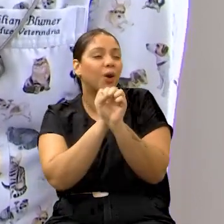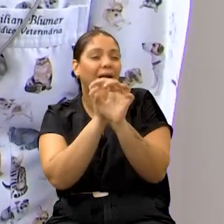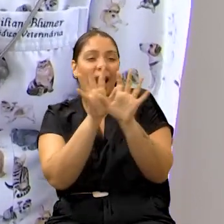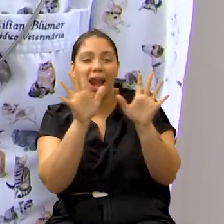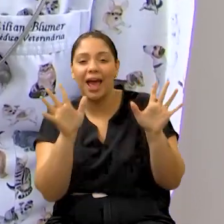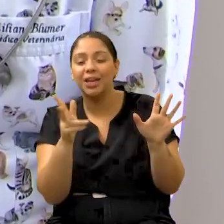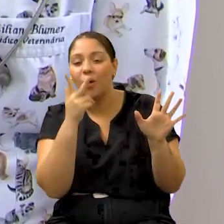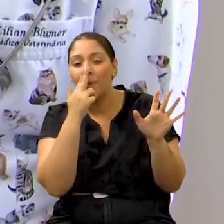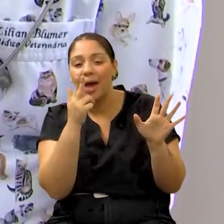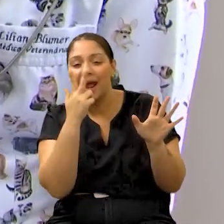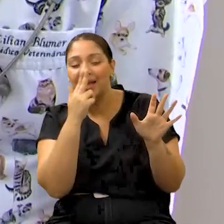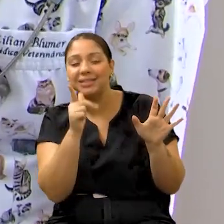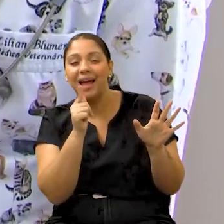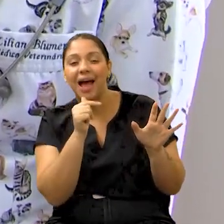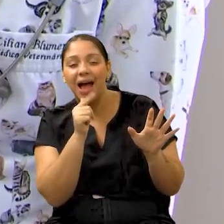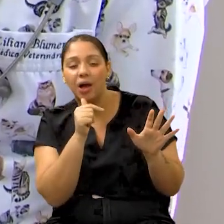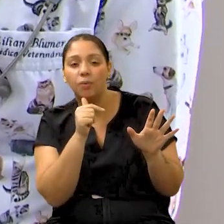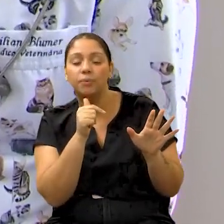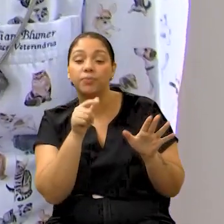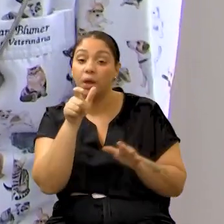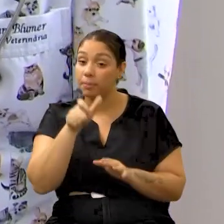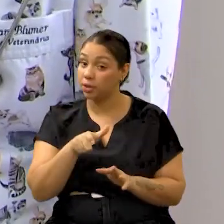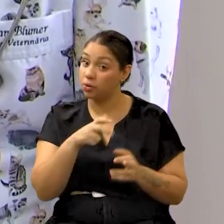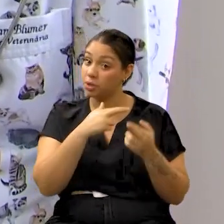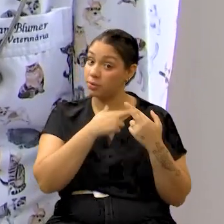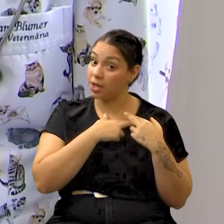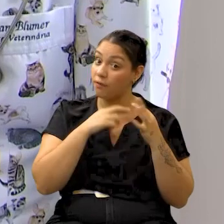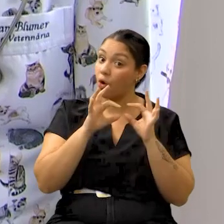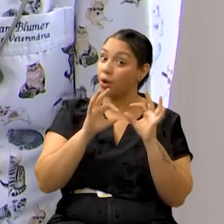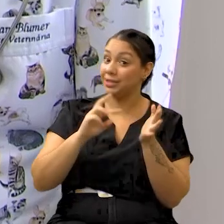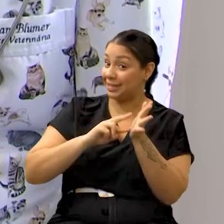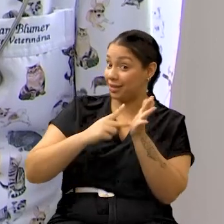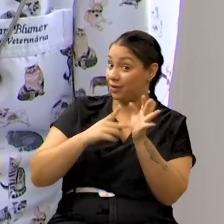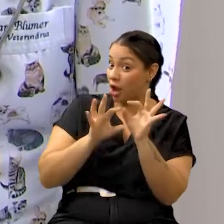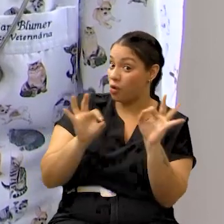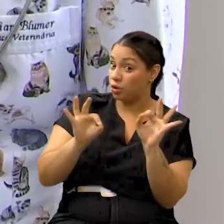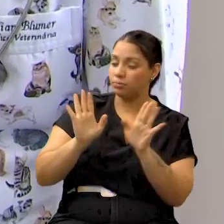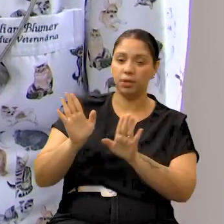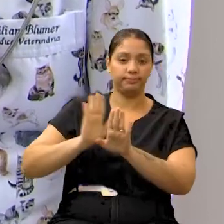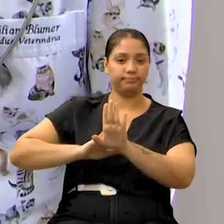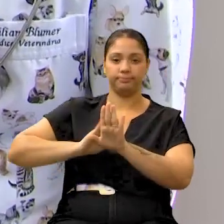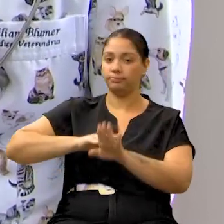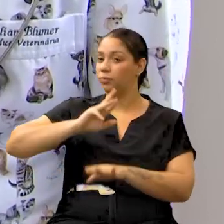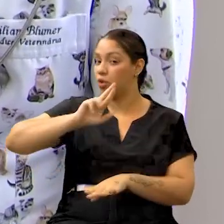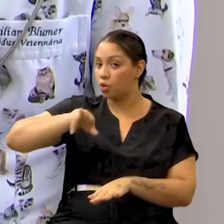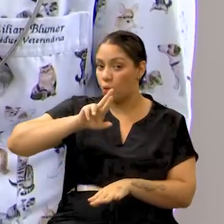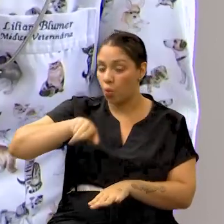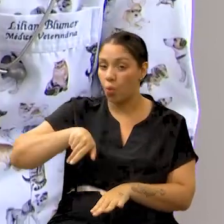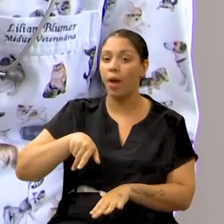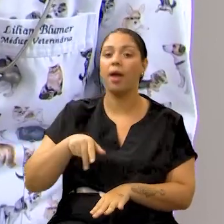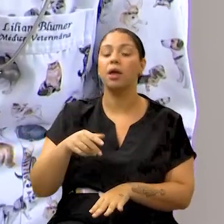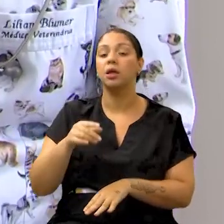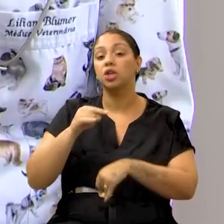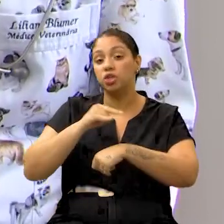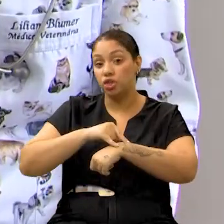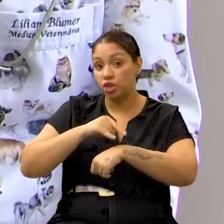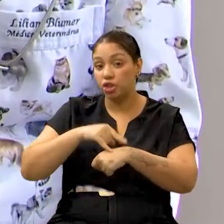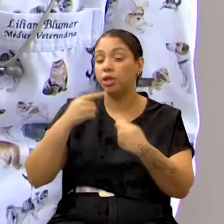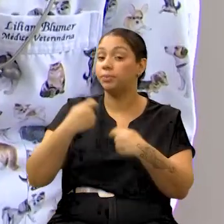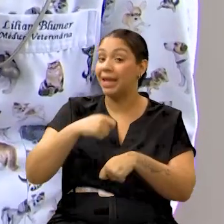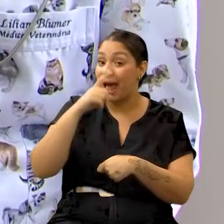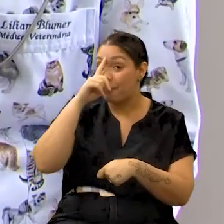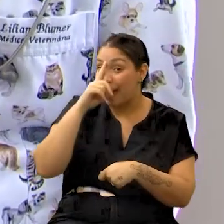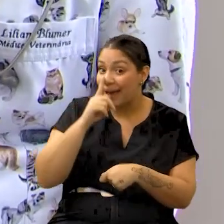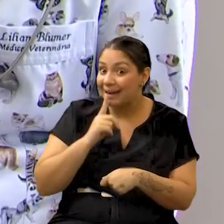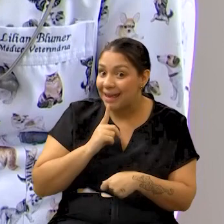bem clarinha, parece uma água. Pro tutor, para ele tá ótimo, mas não, a urina do cão e do gato, ela